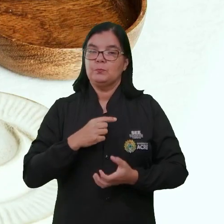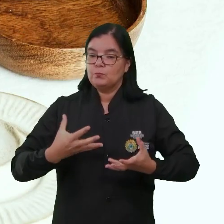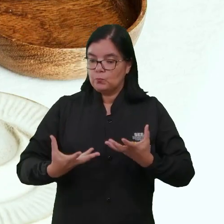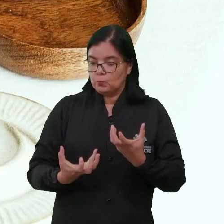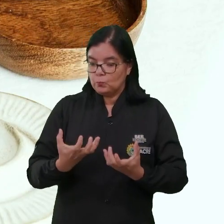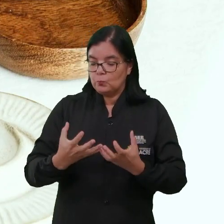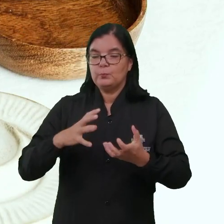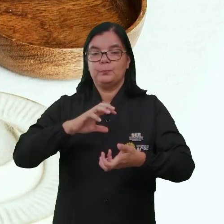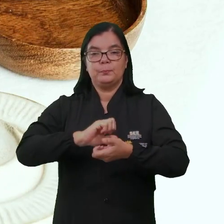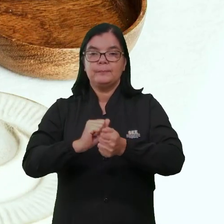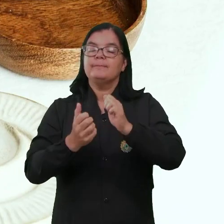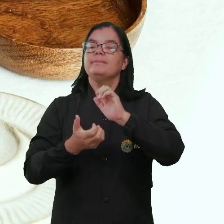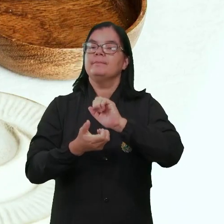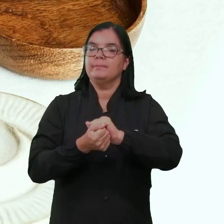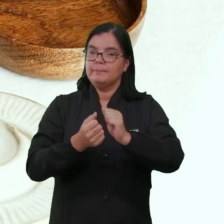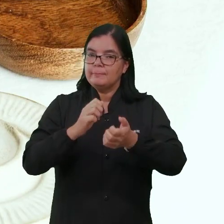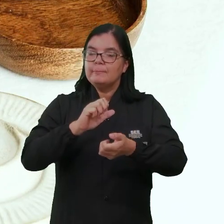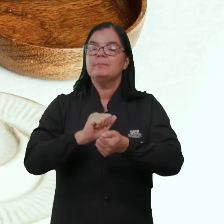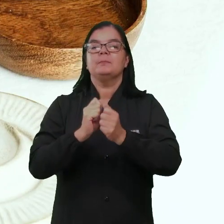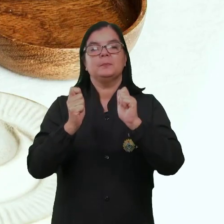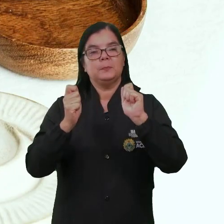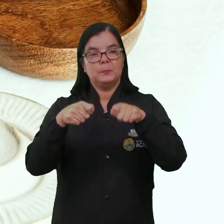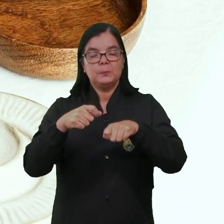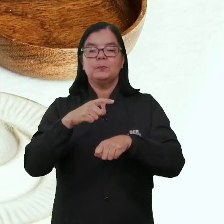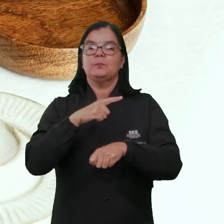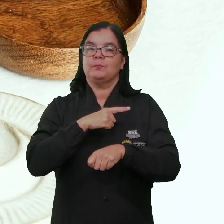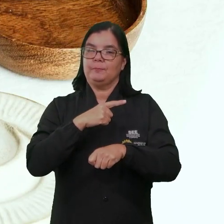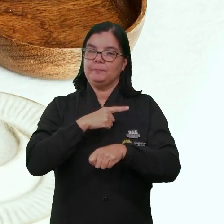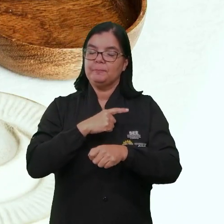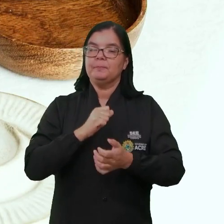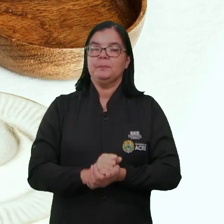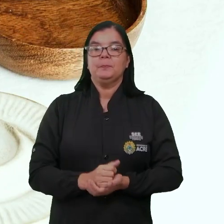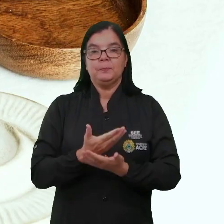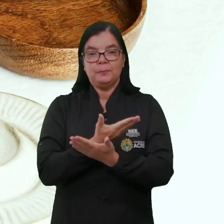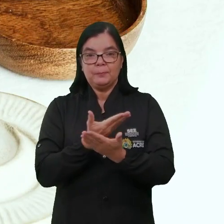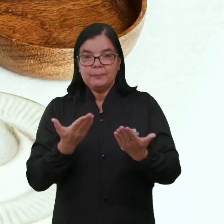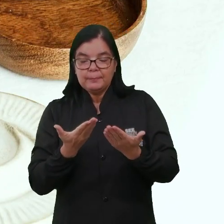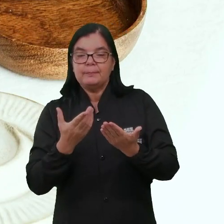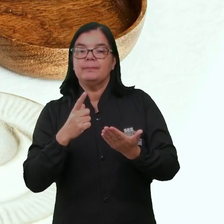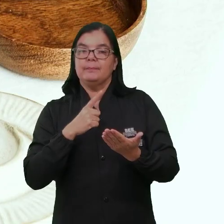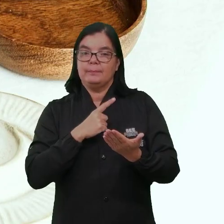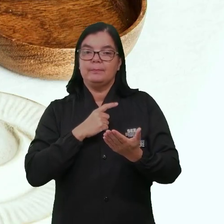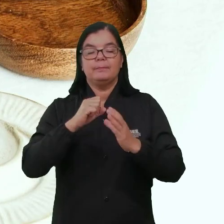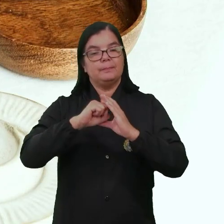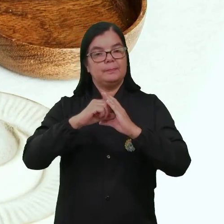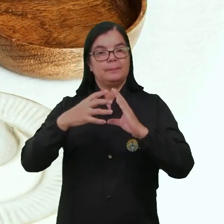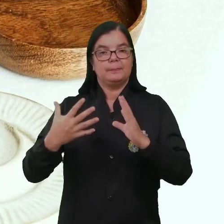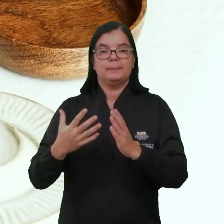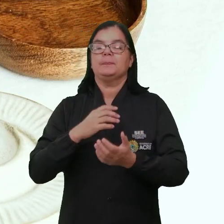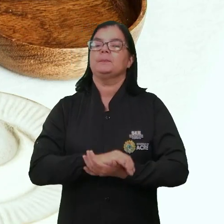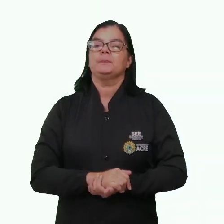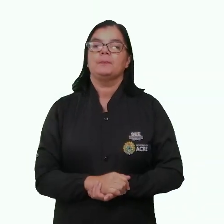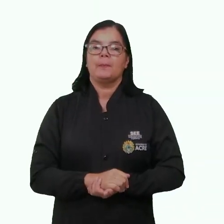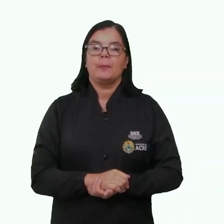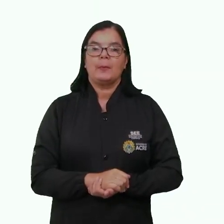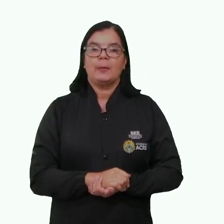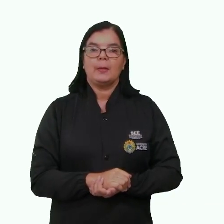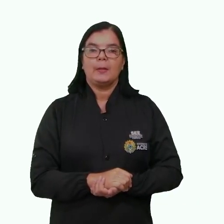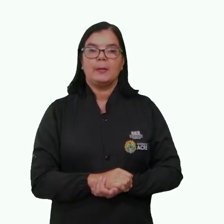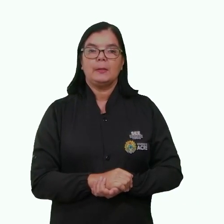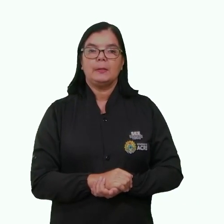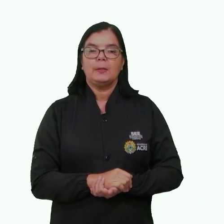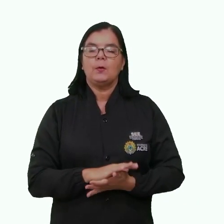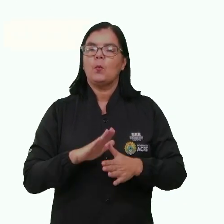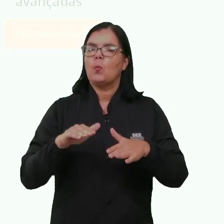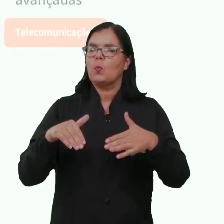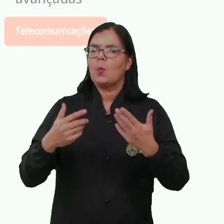cerâmicos, né? Para que ele possa ter essa conformação, né? E essas características, tá? Então,